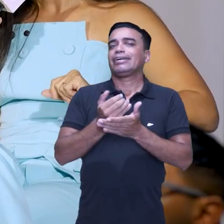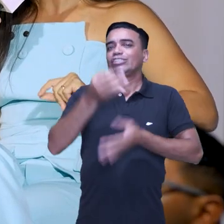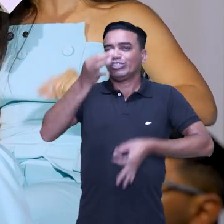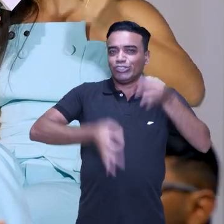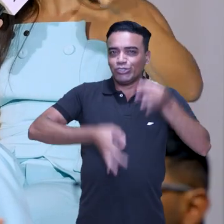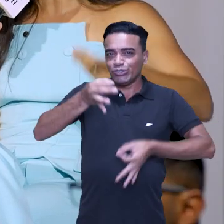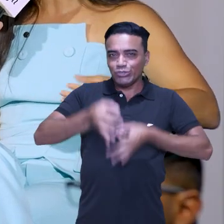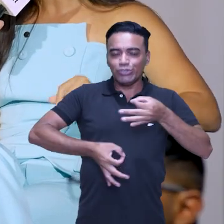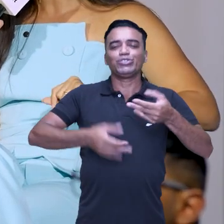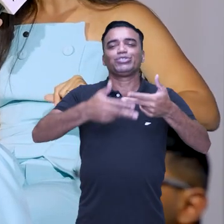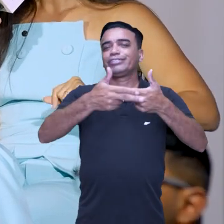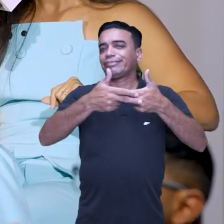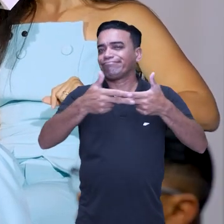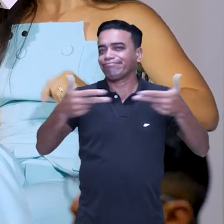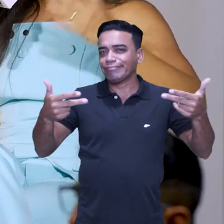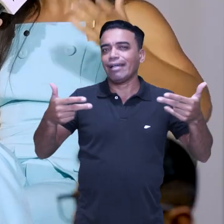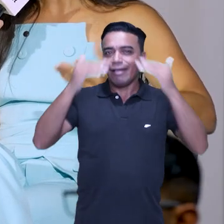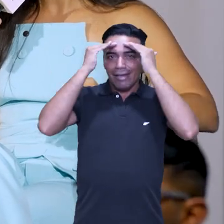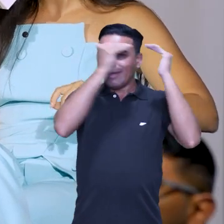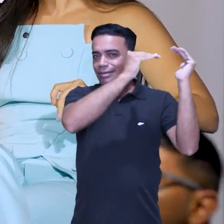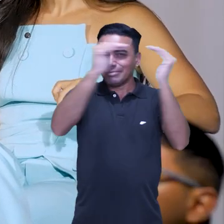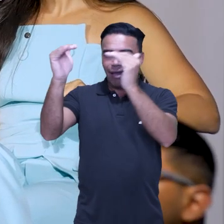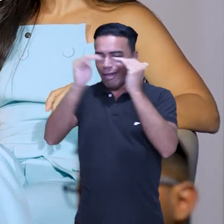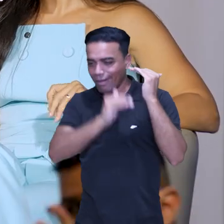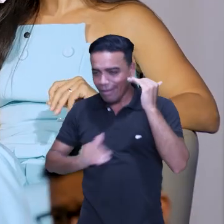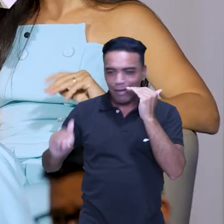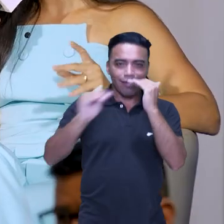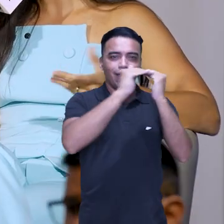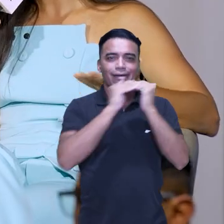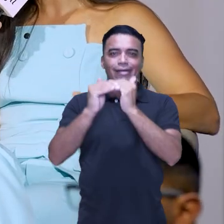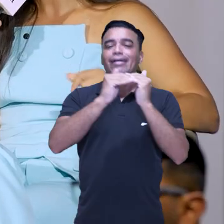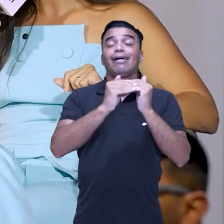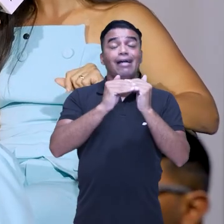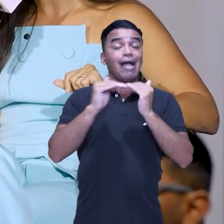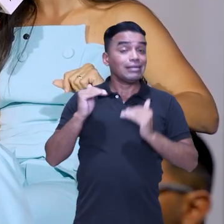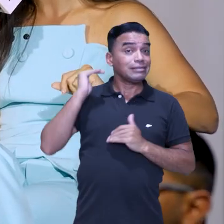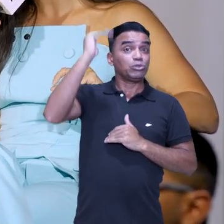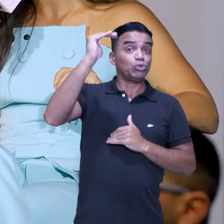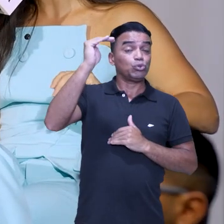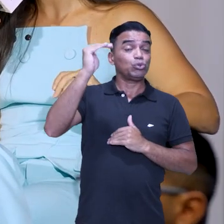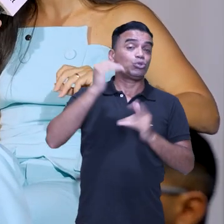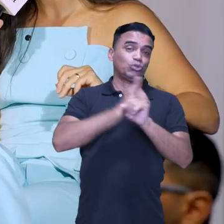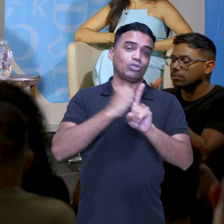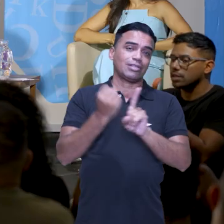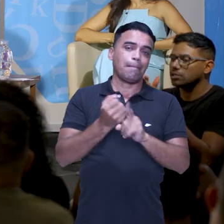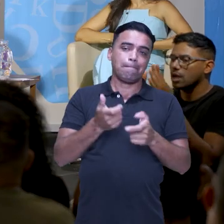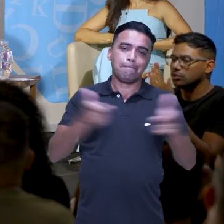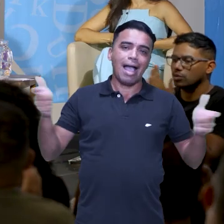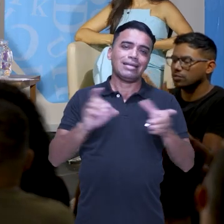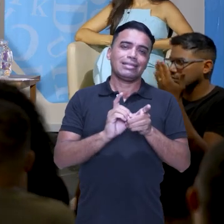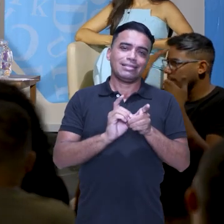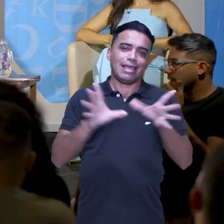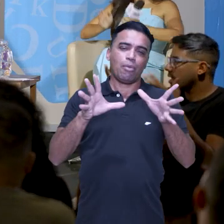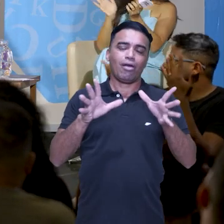plural, mais isonômica, igualitária e, acima de tudo, uma sociedade mais democrática.